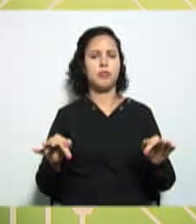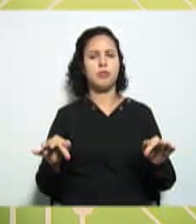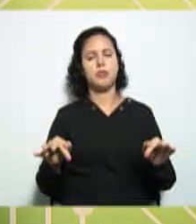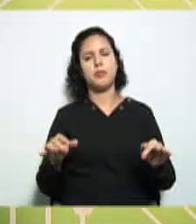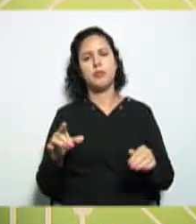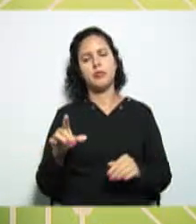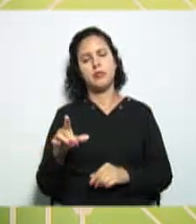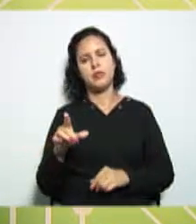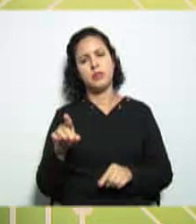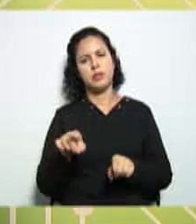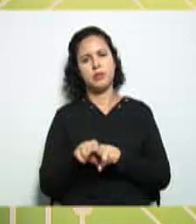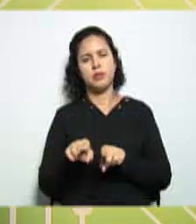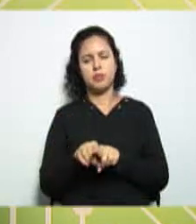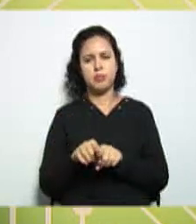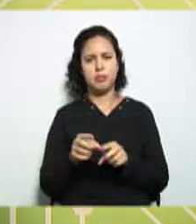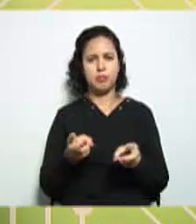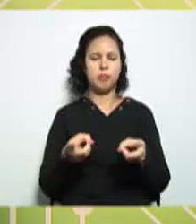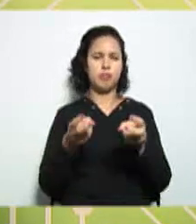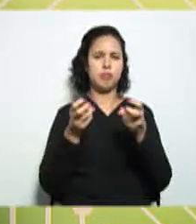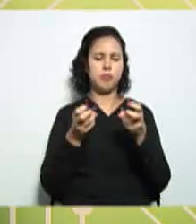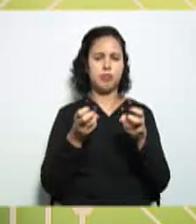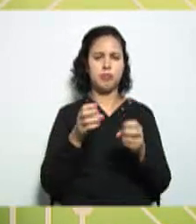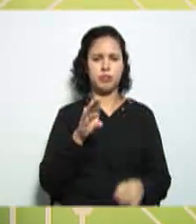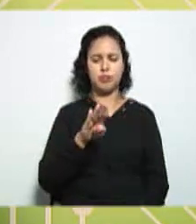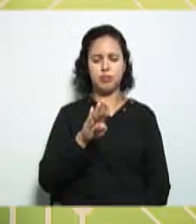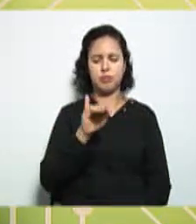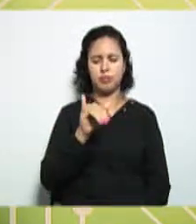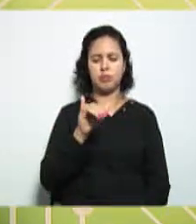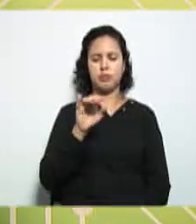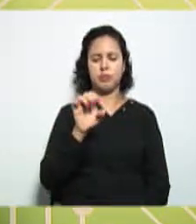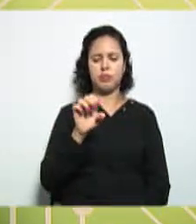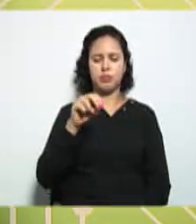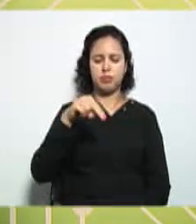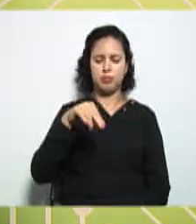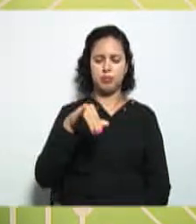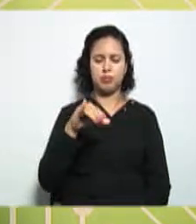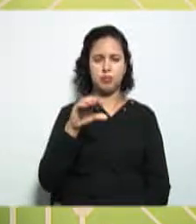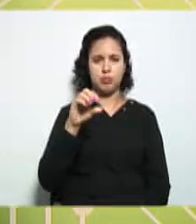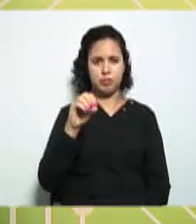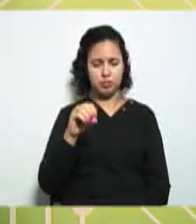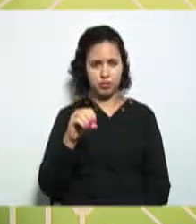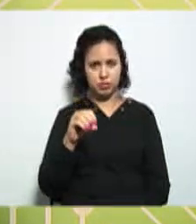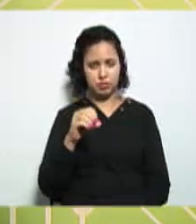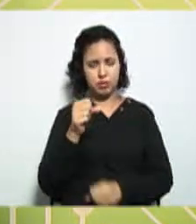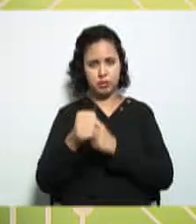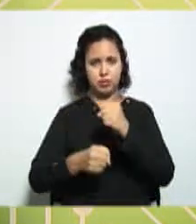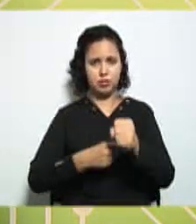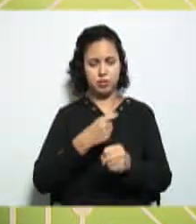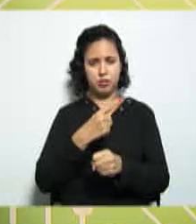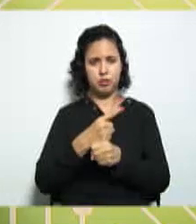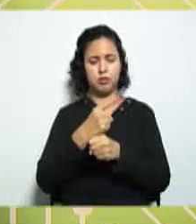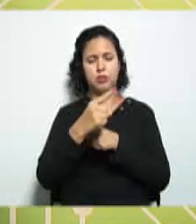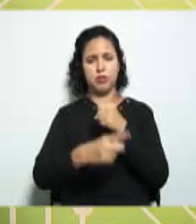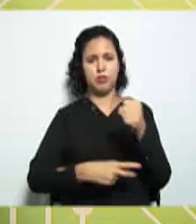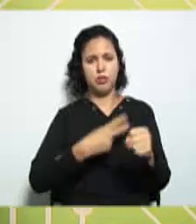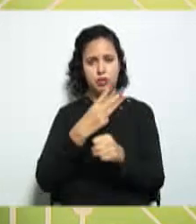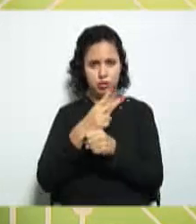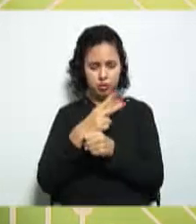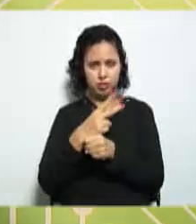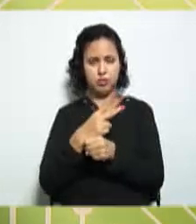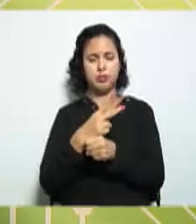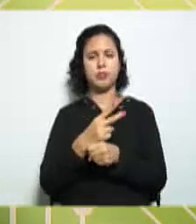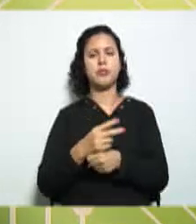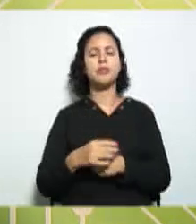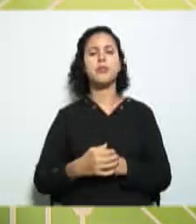você consegue observar que um biênio, que são 2 anos, você tem esse período aí, 2013 a 2014.